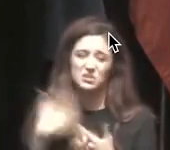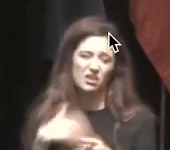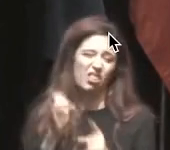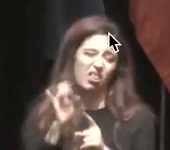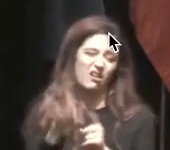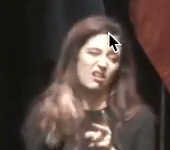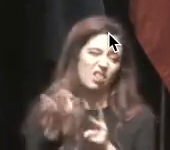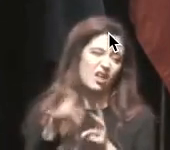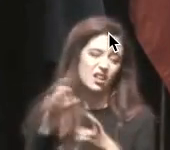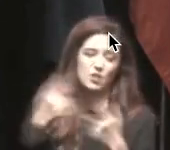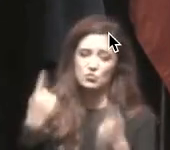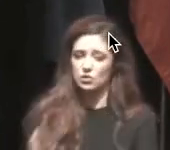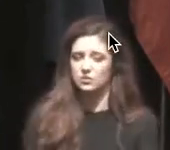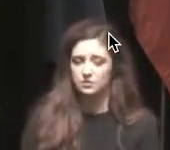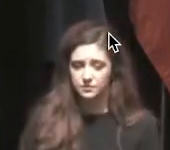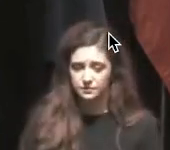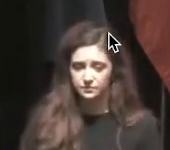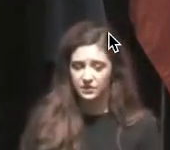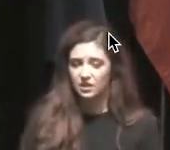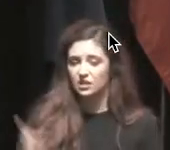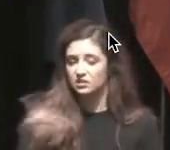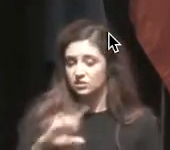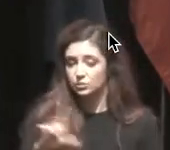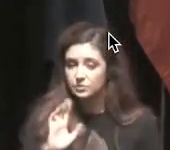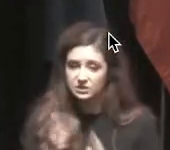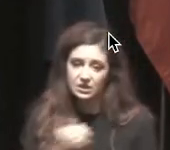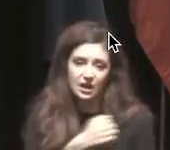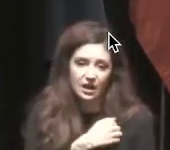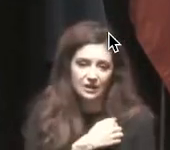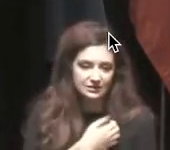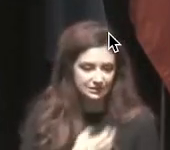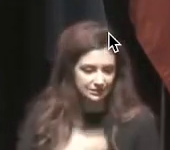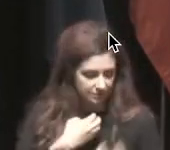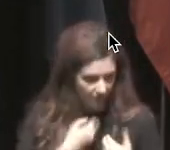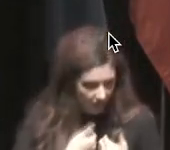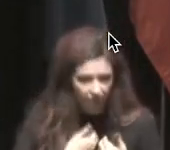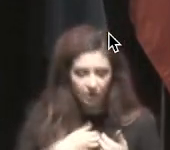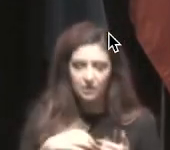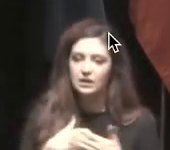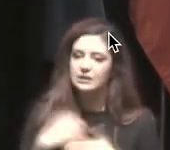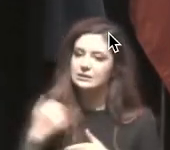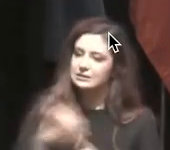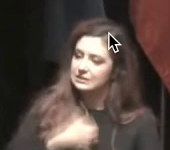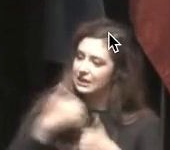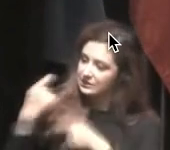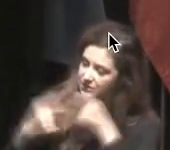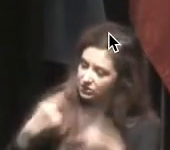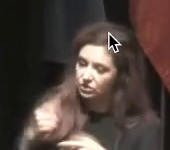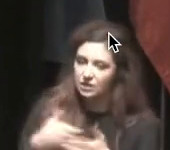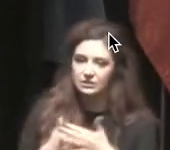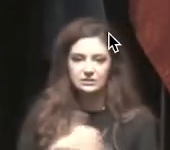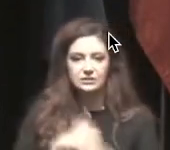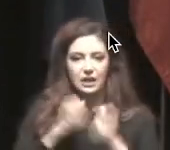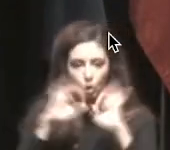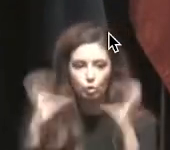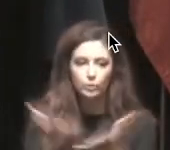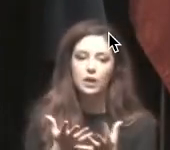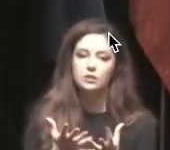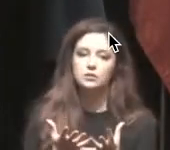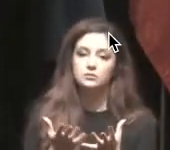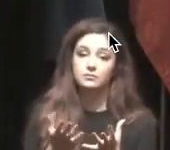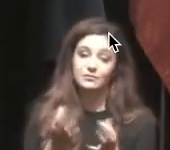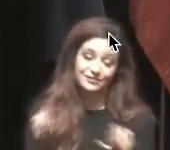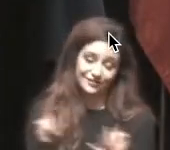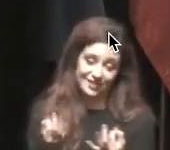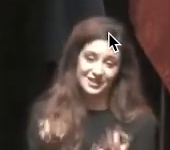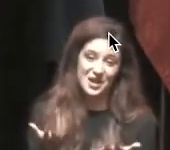palavras. Lisboa tem de ser uma casa que todos sintam como sua, a cidade tradicional e a cidade global. Pois é. Mas